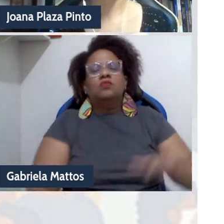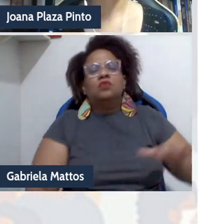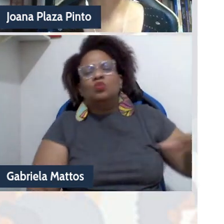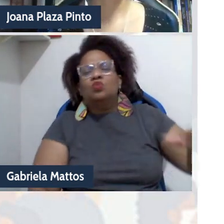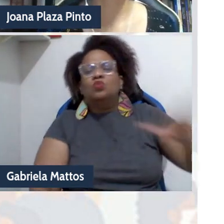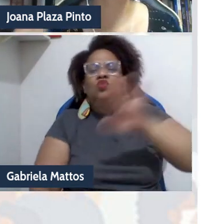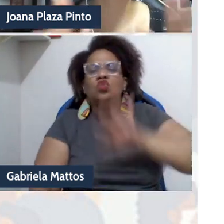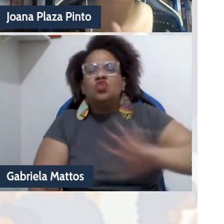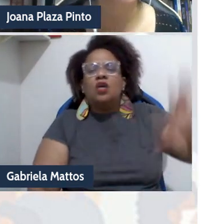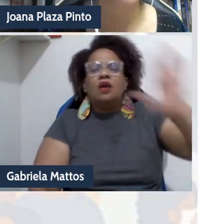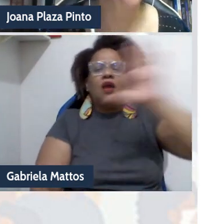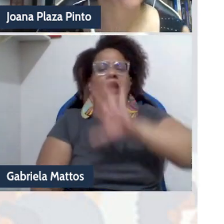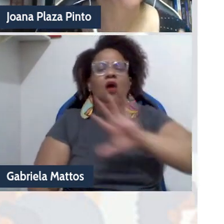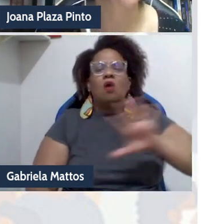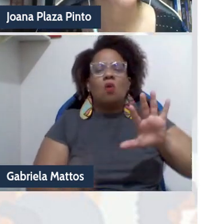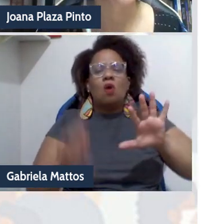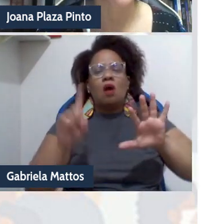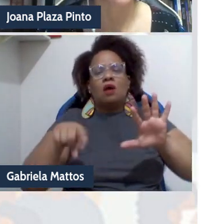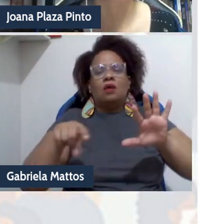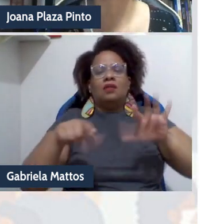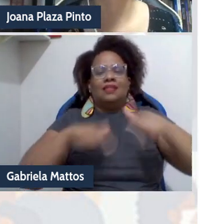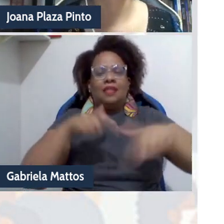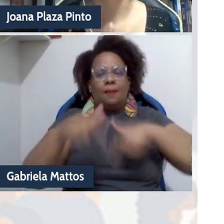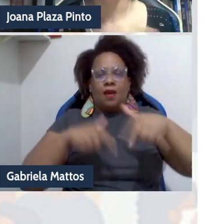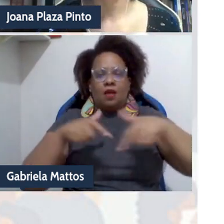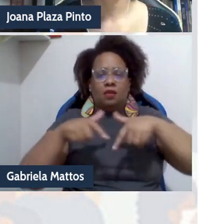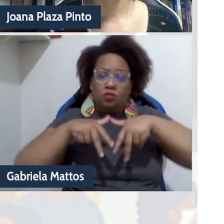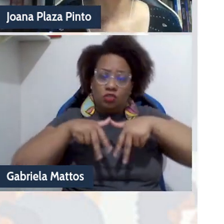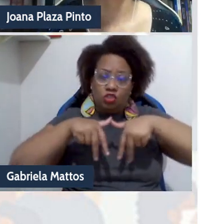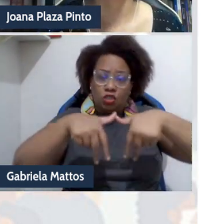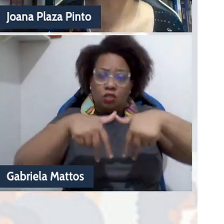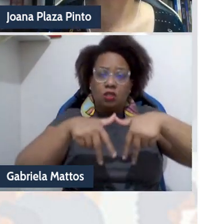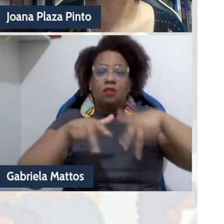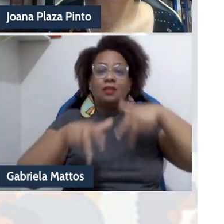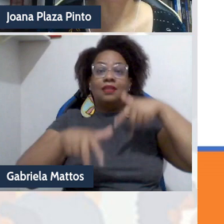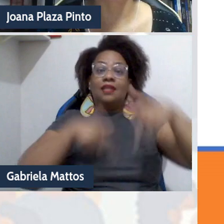é o trabalho, né? Gênero, trabalho e pandemia.